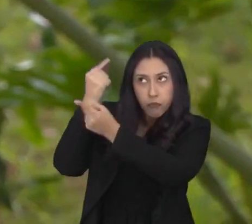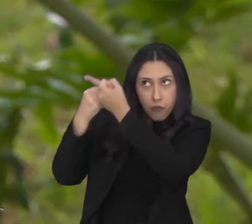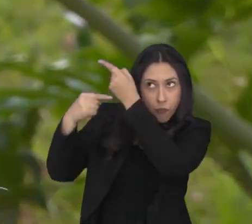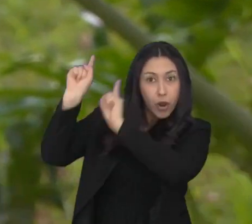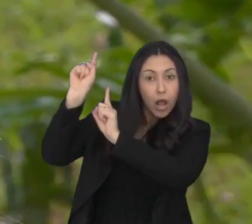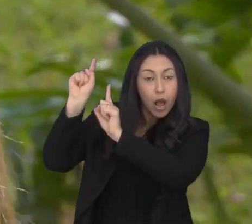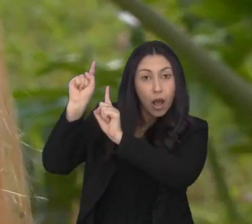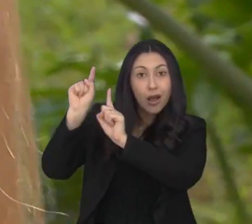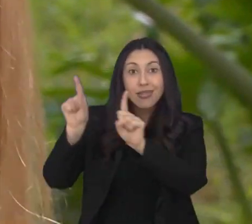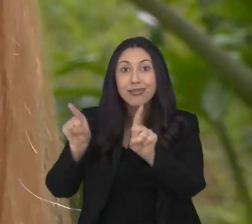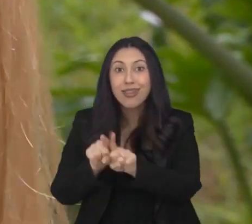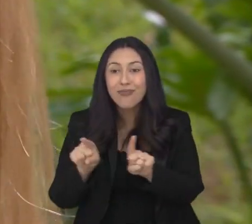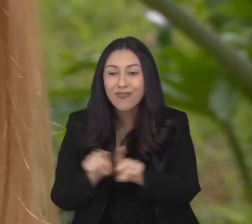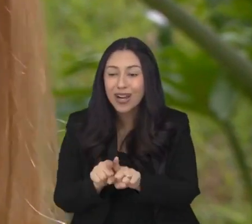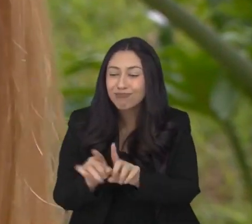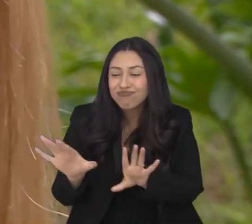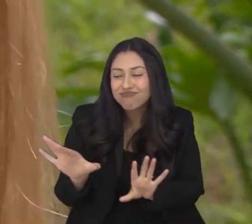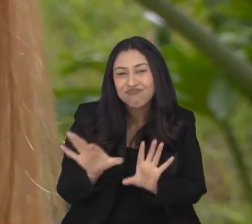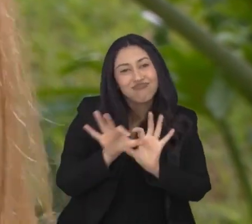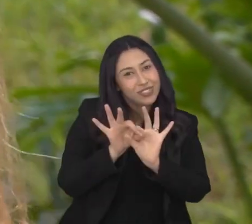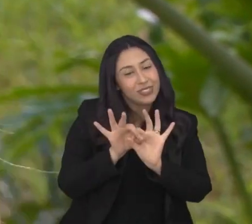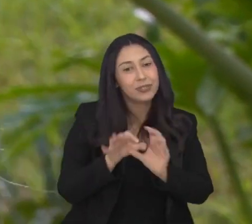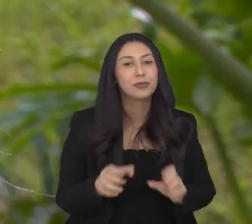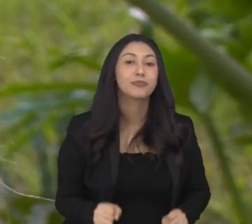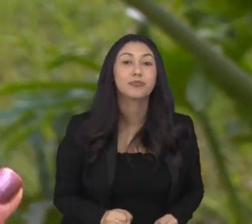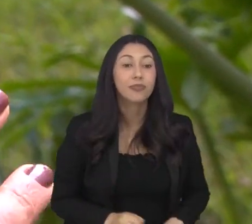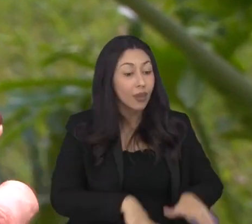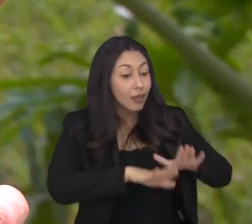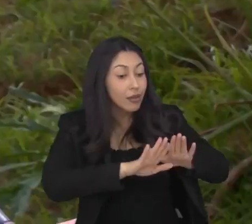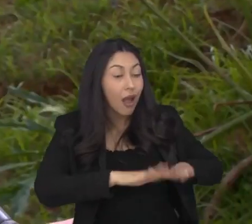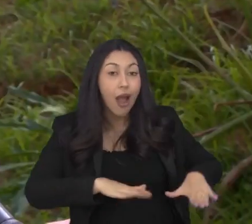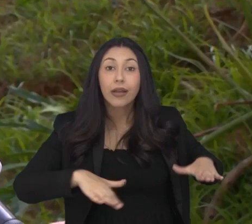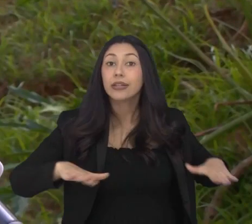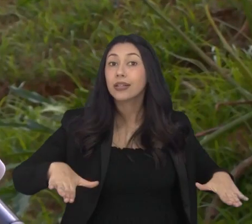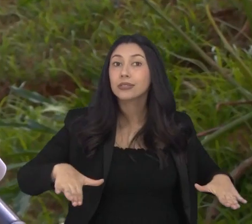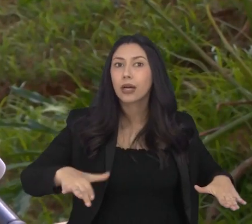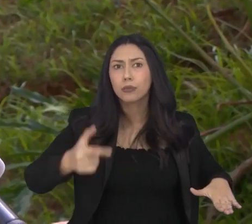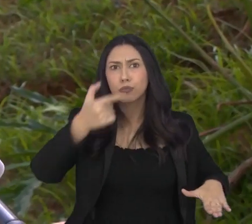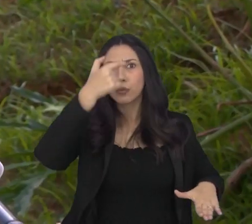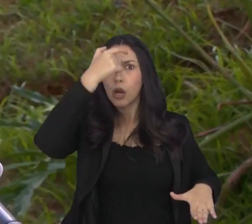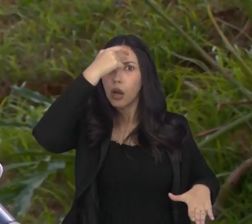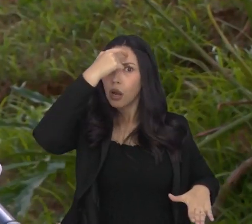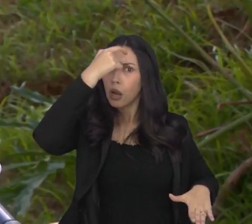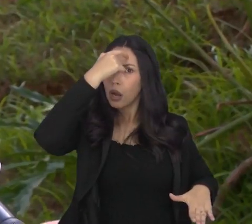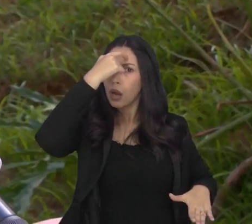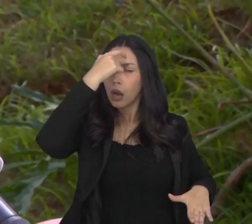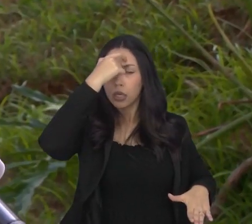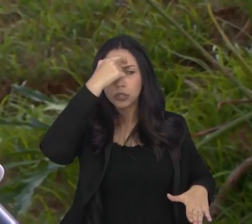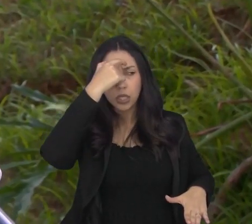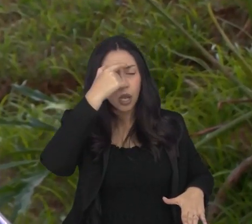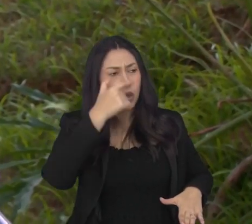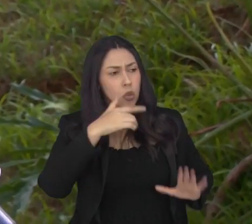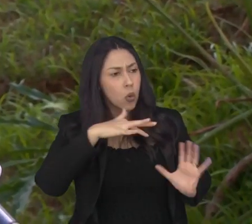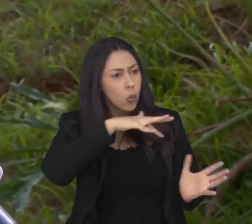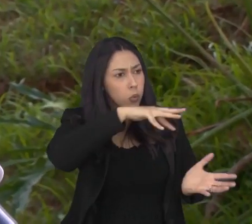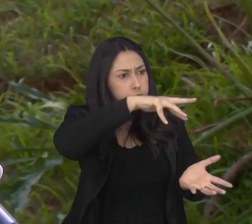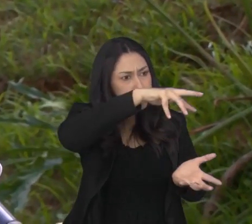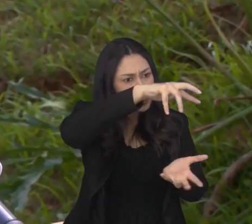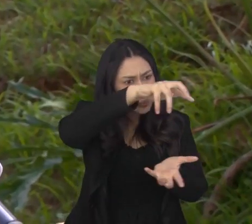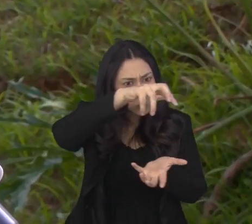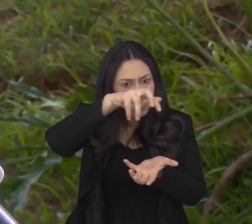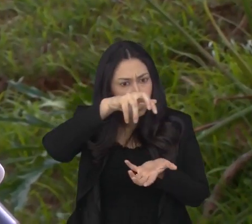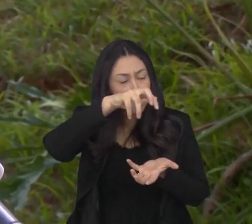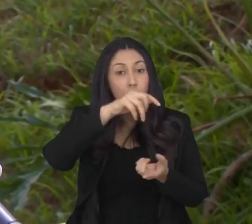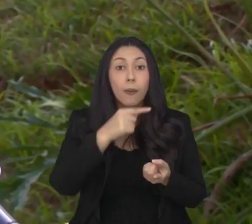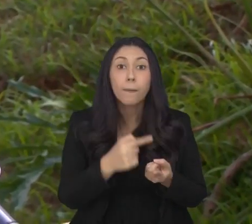desenvolvimento cognitivo, isso fortalece o vínculo familiar. A criança vai desenvolver a consciência de mundo, porque ela